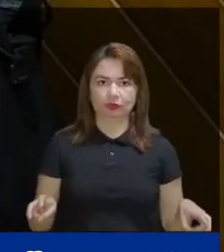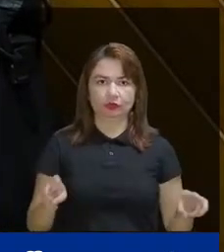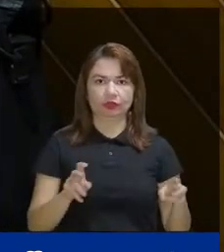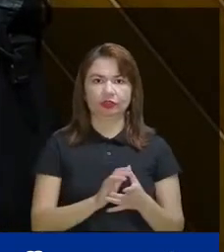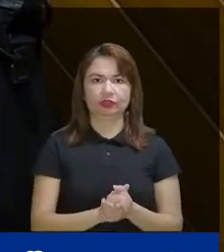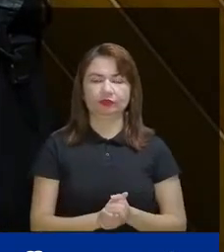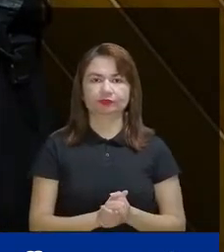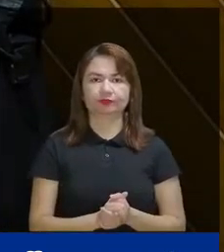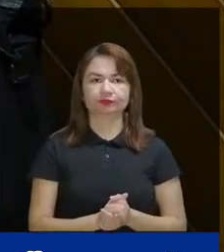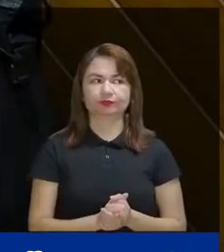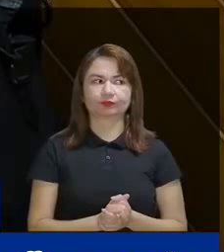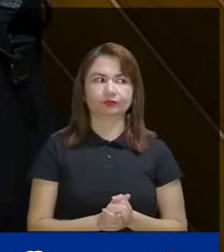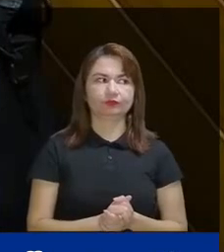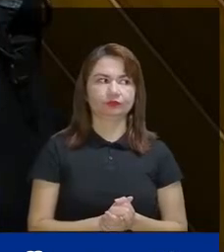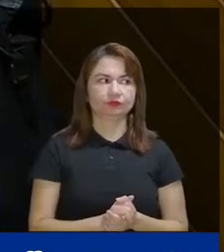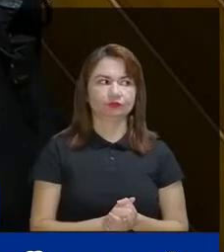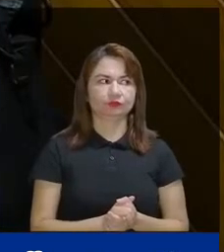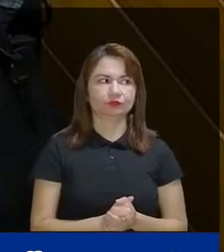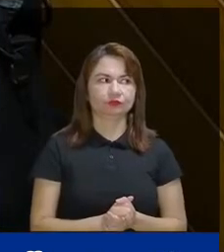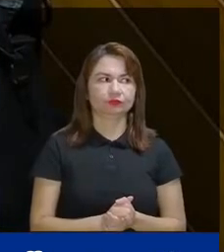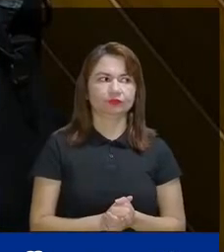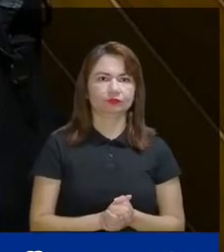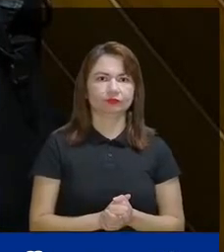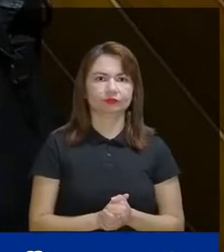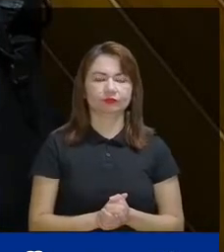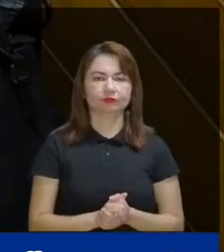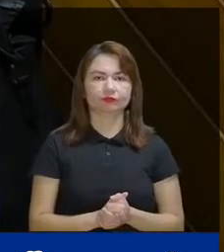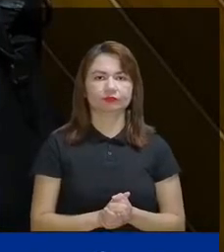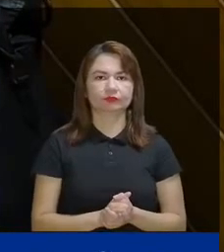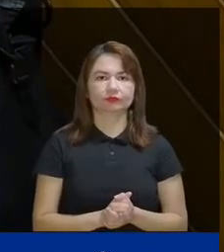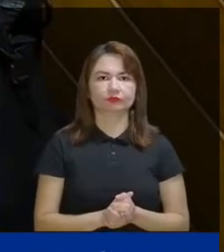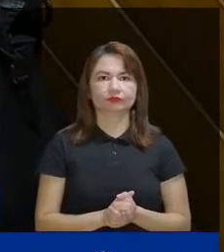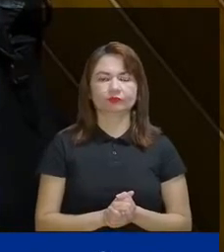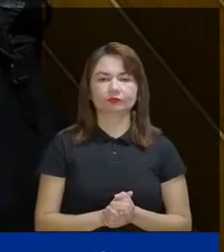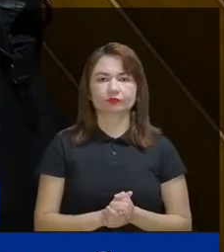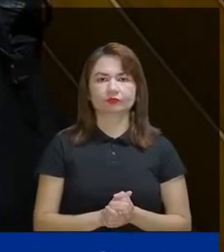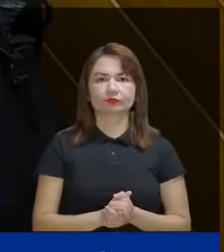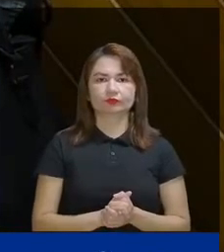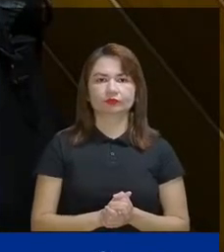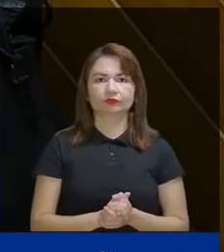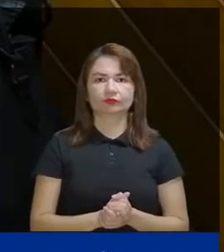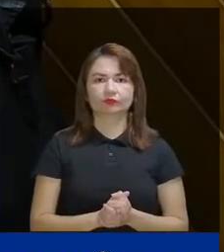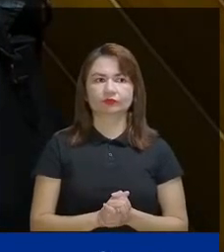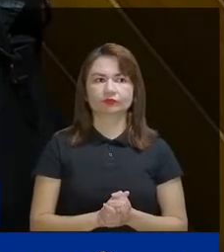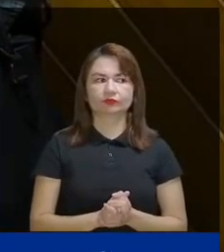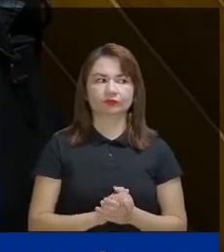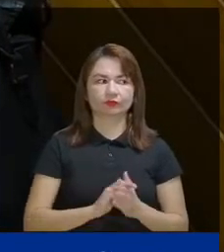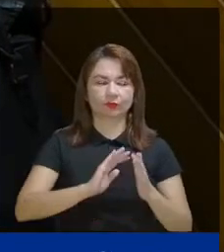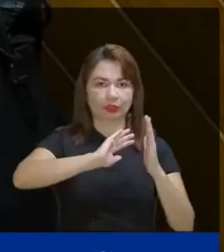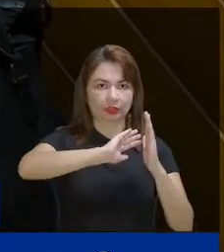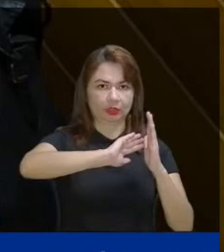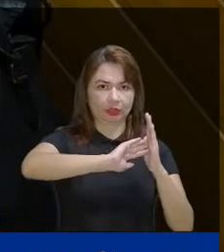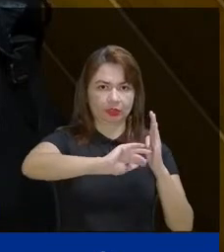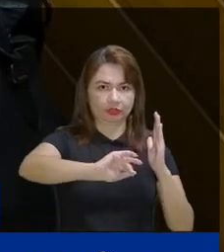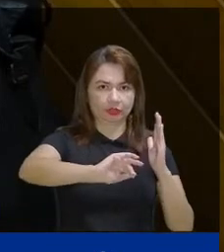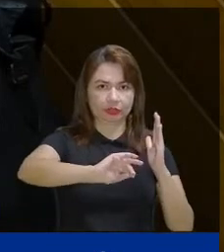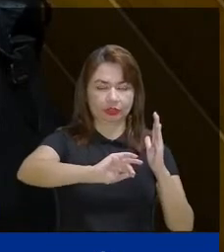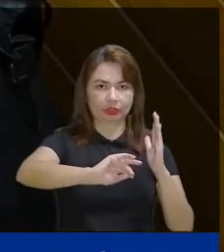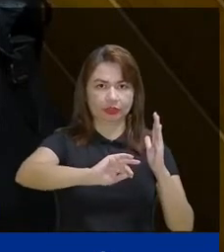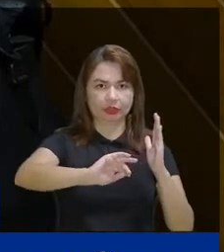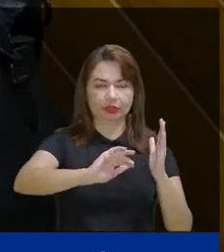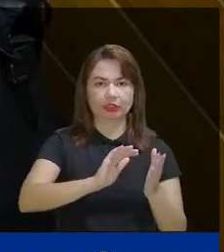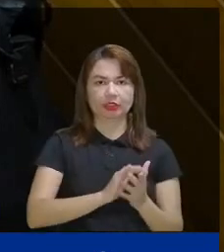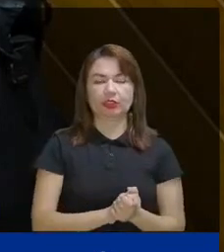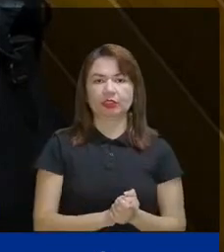Tina Luísa. Consideração que, pela retirada de pauta de ambas as